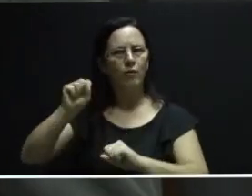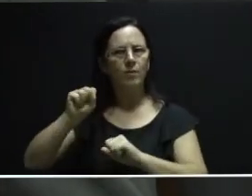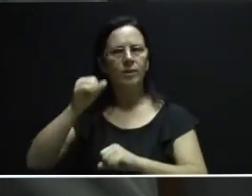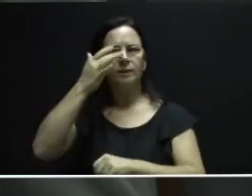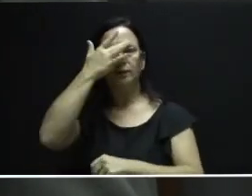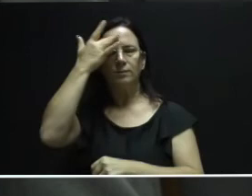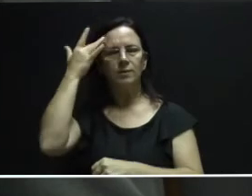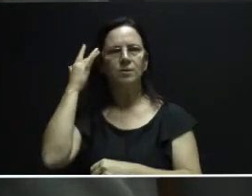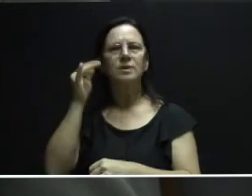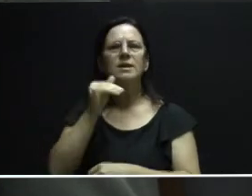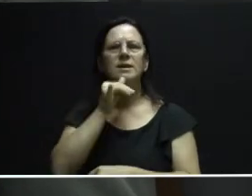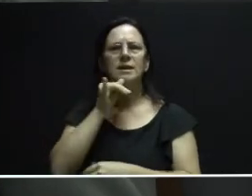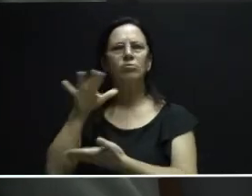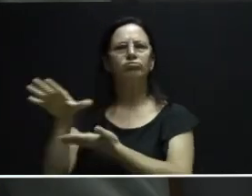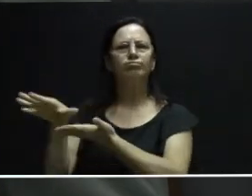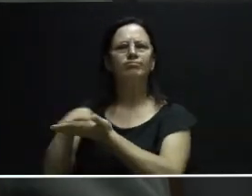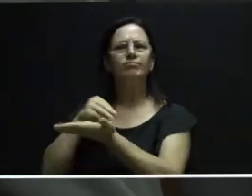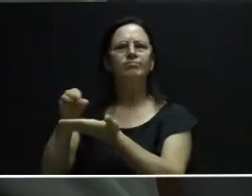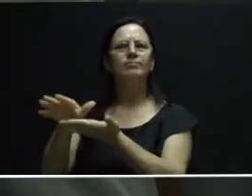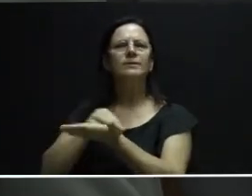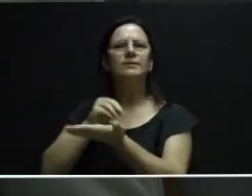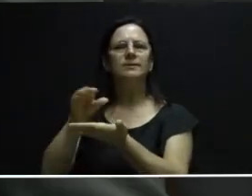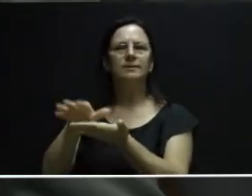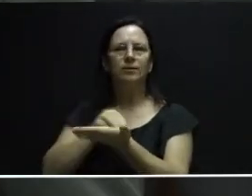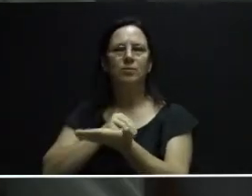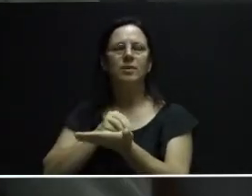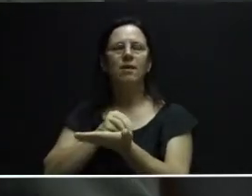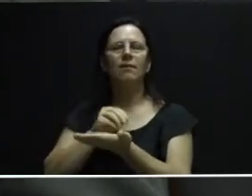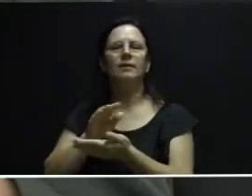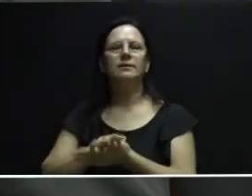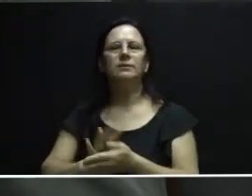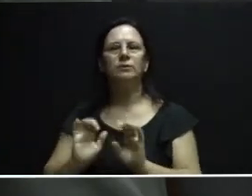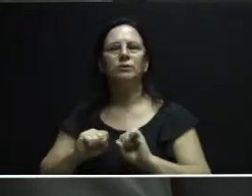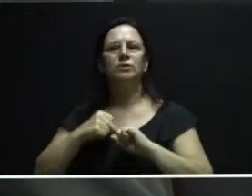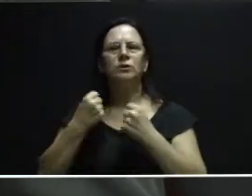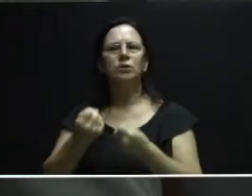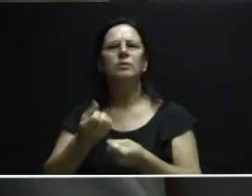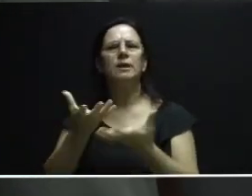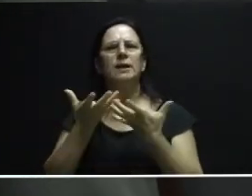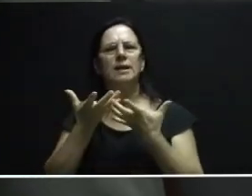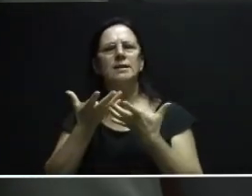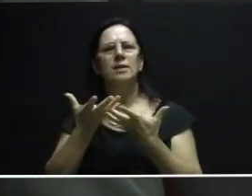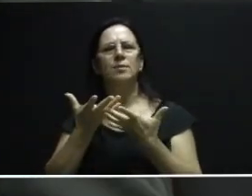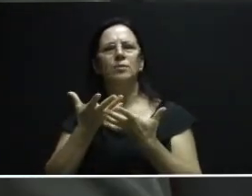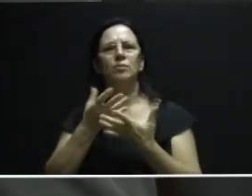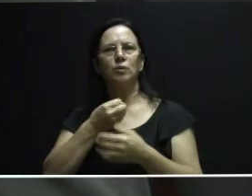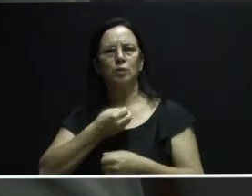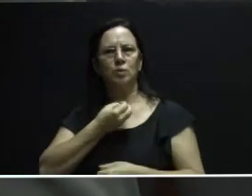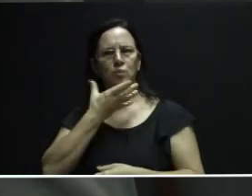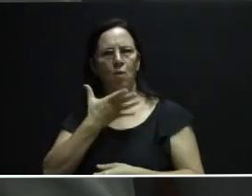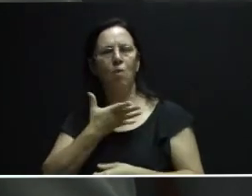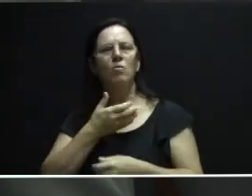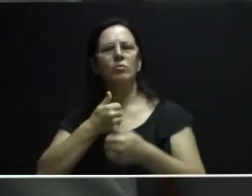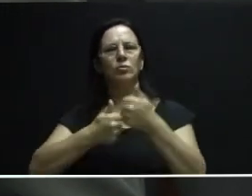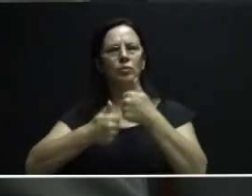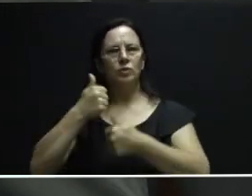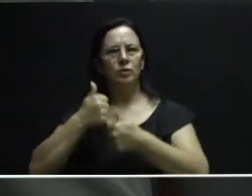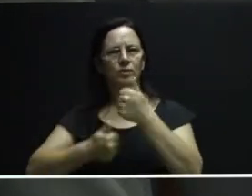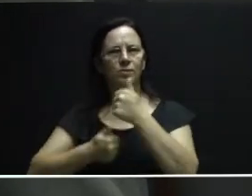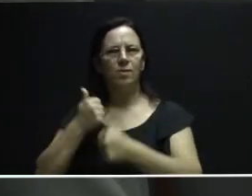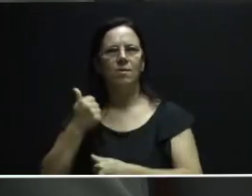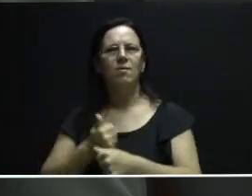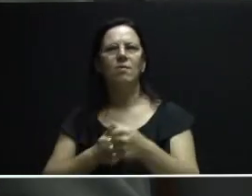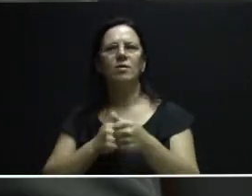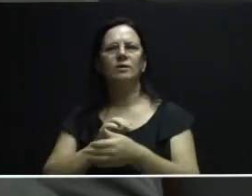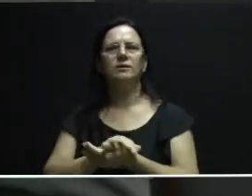São exemplos que têm que ser seguidos e que nos também incentive para estar buscando sempre incentivos para o esporte. Incentivando para o esporte, você está